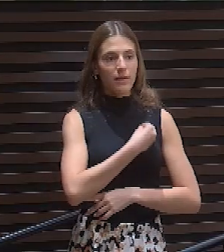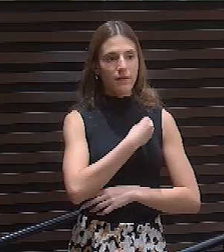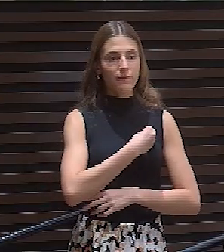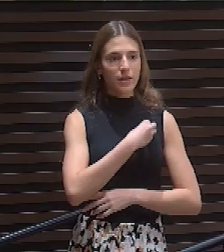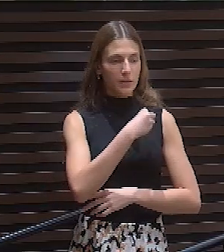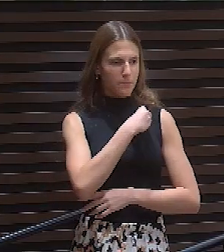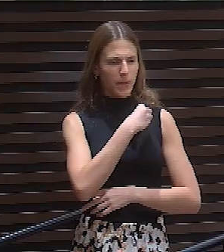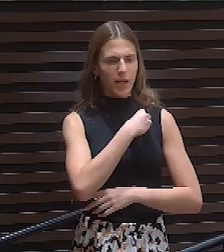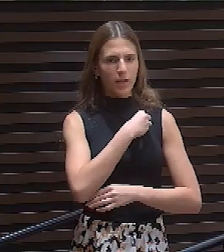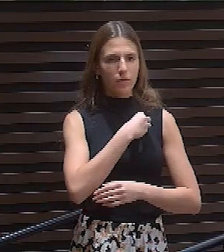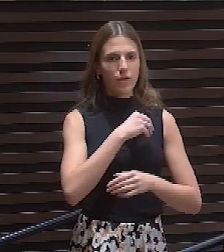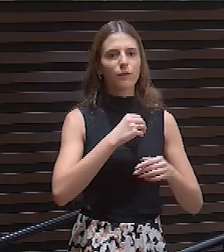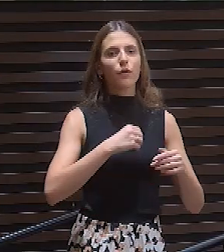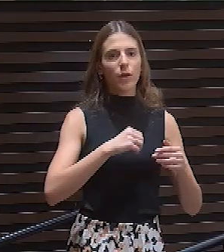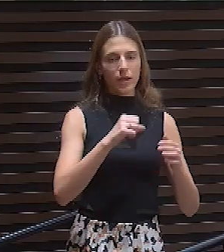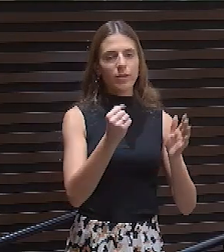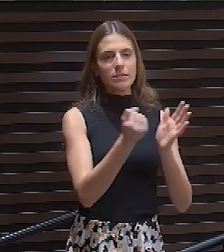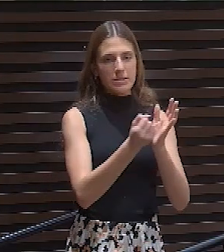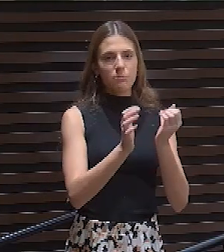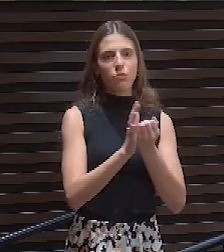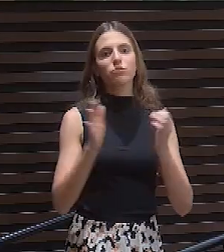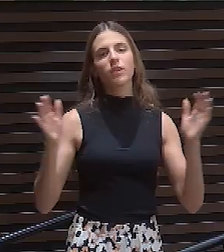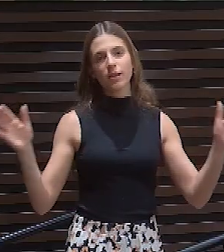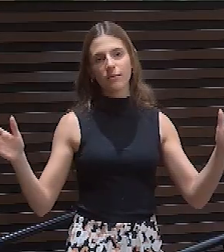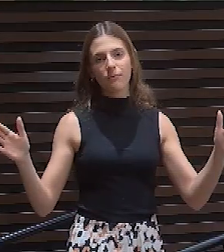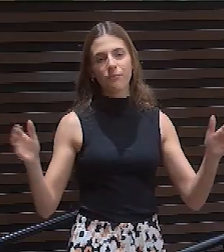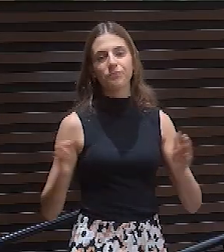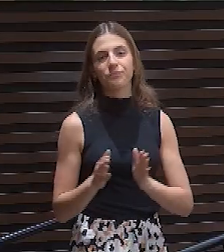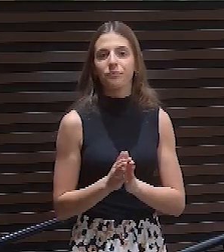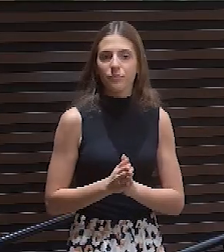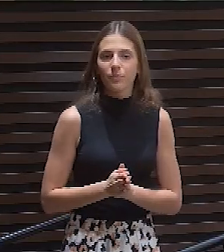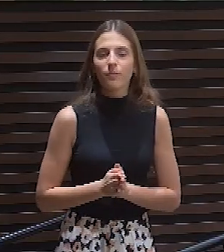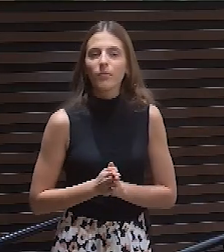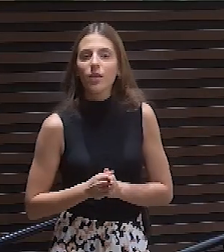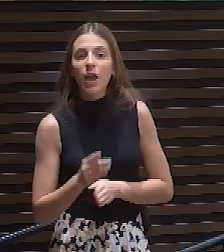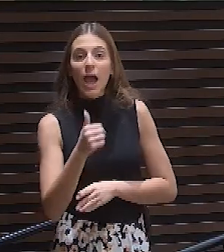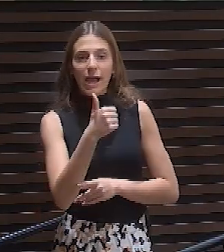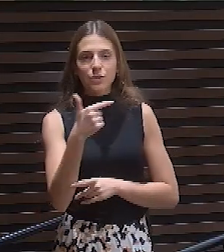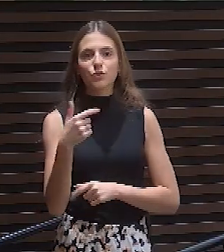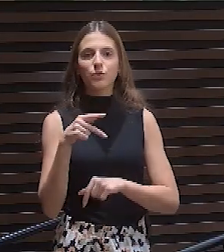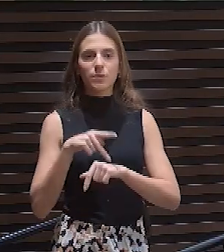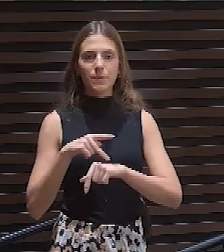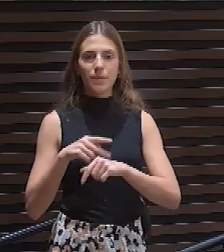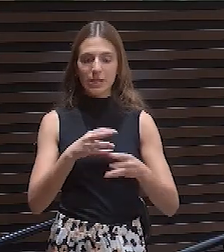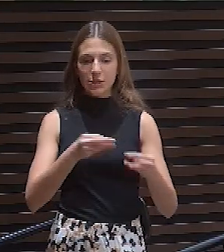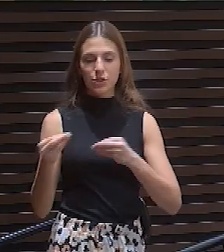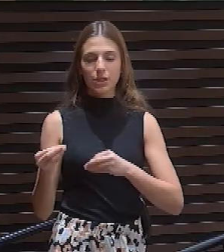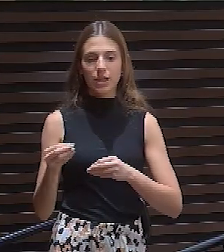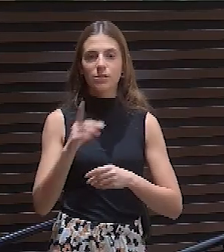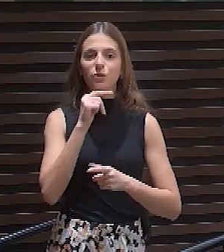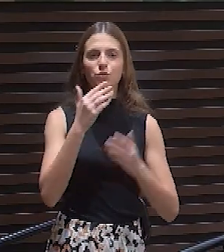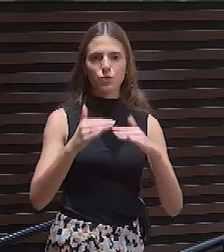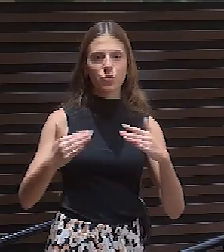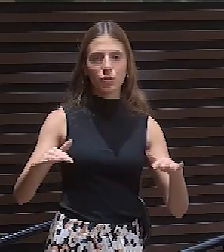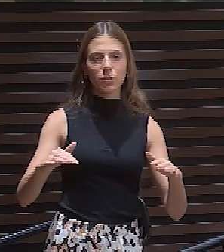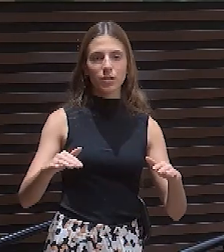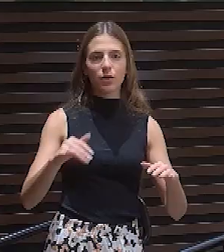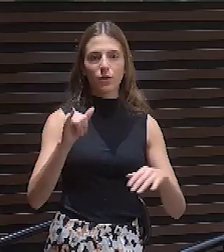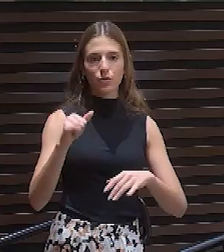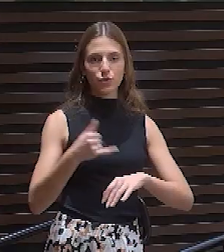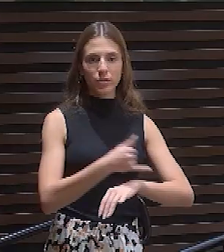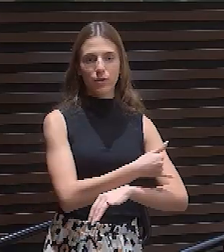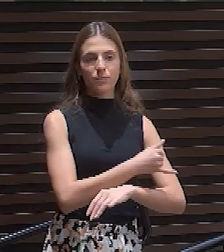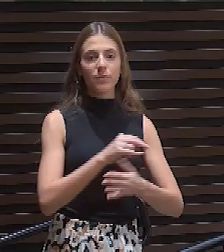sepultada. As 12 pedras retiradas do meio do Jordão representam o